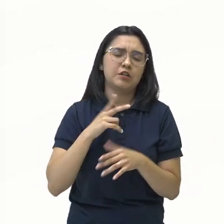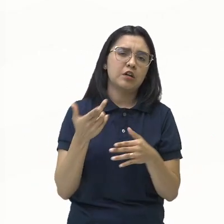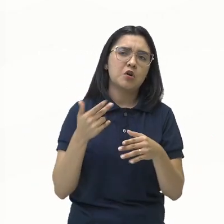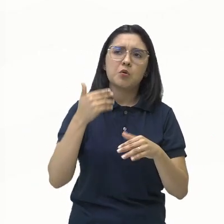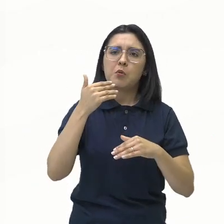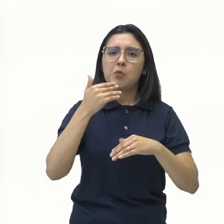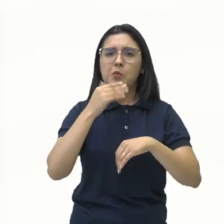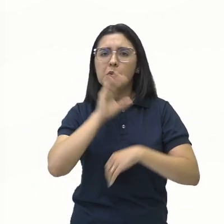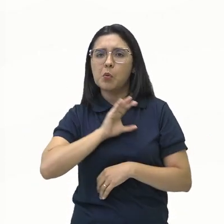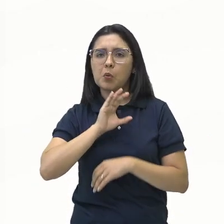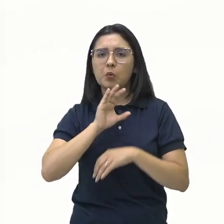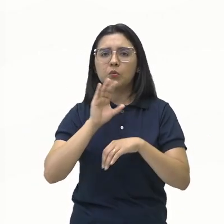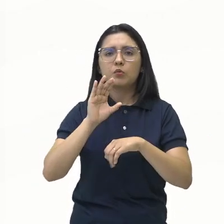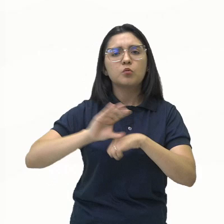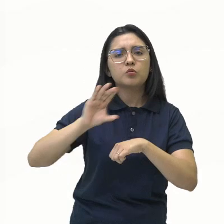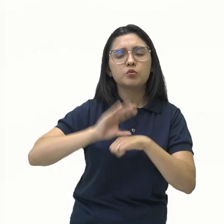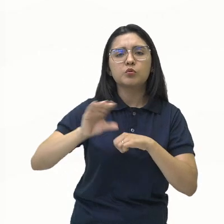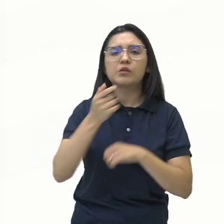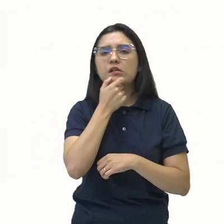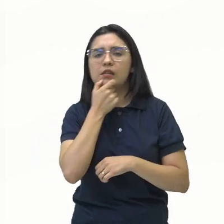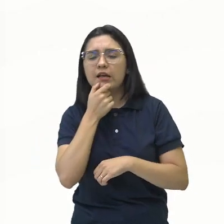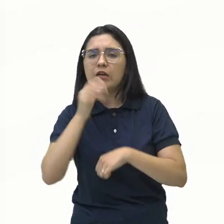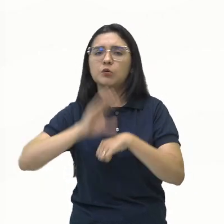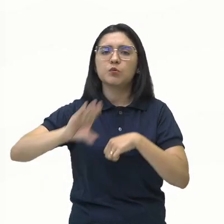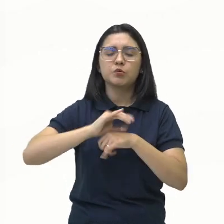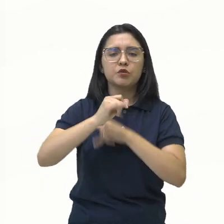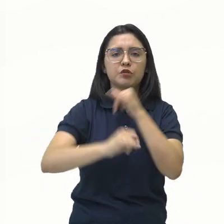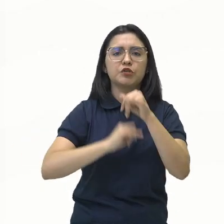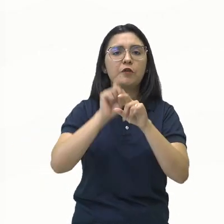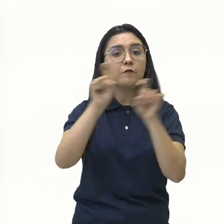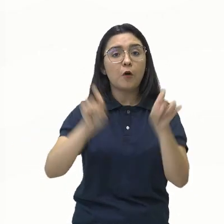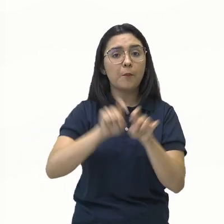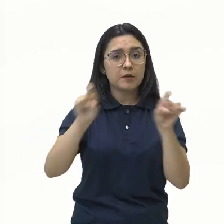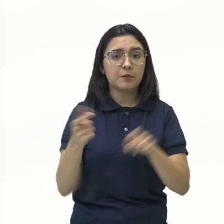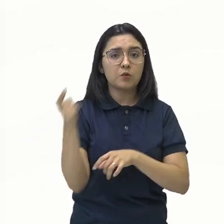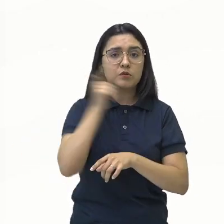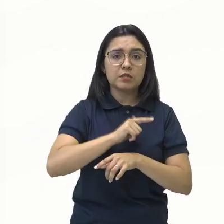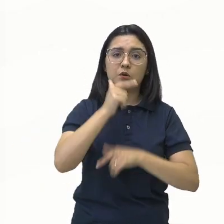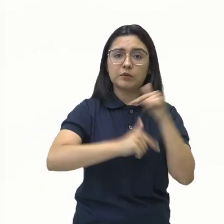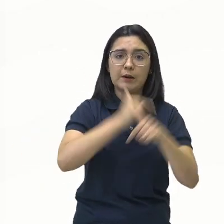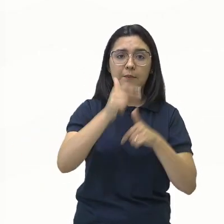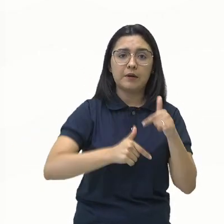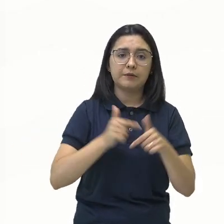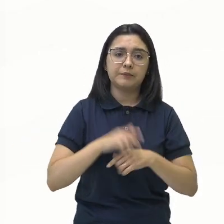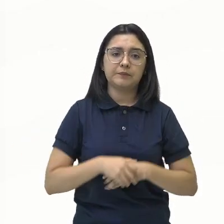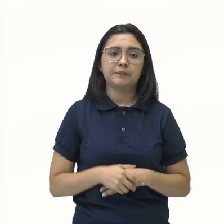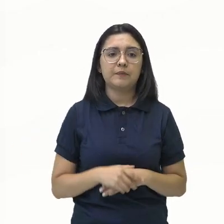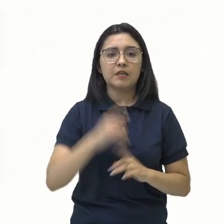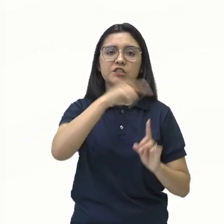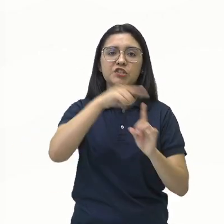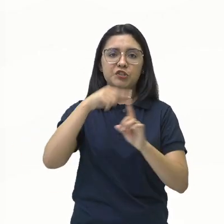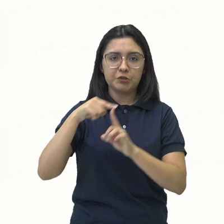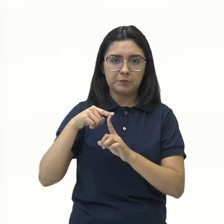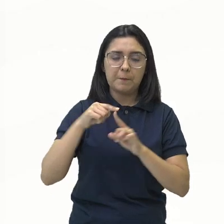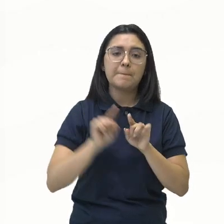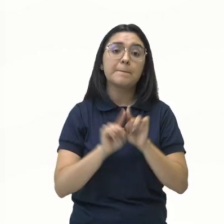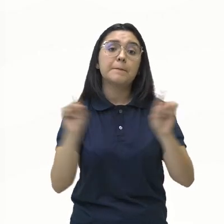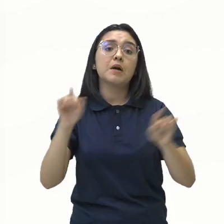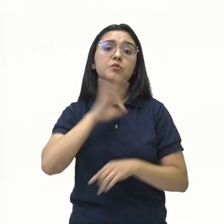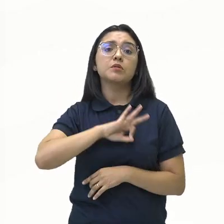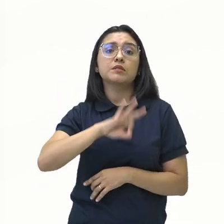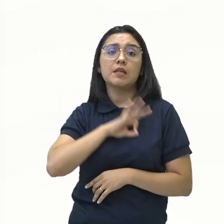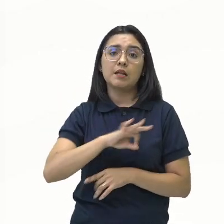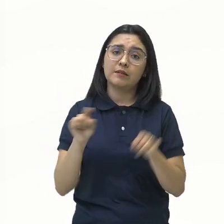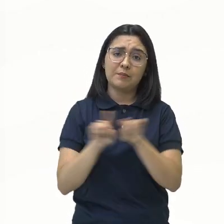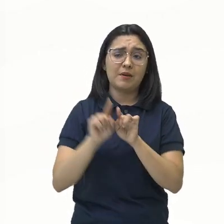curso de inglês, ter curso de informática para realizar essa atividade considerada subemprego. Só que o salário também